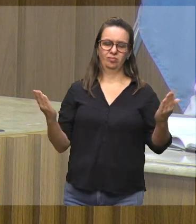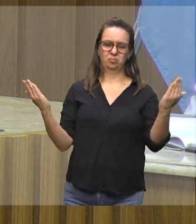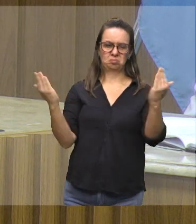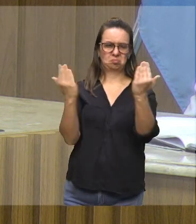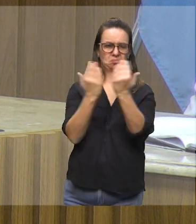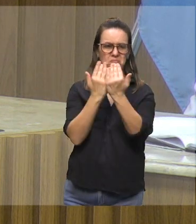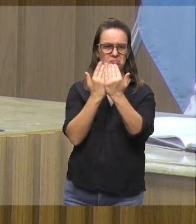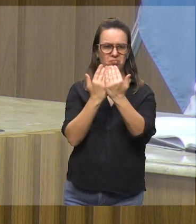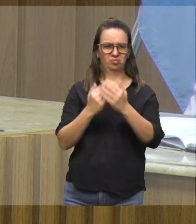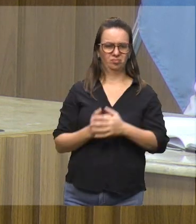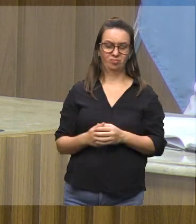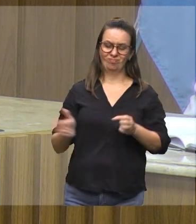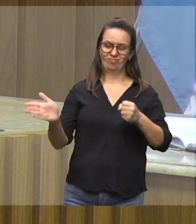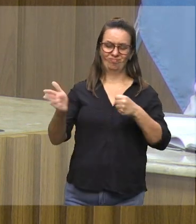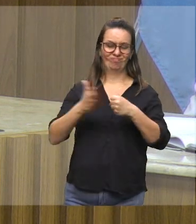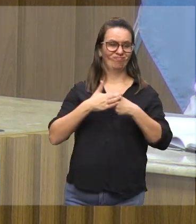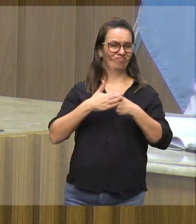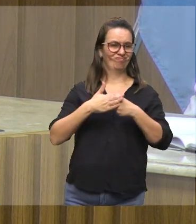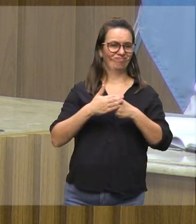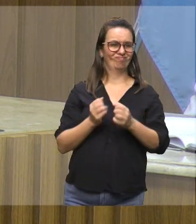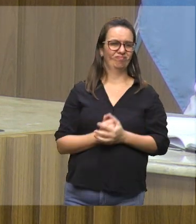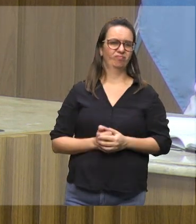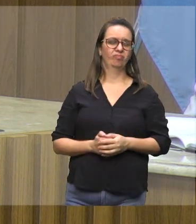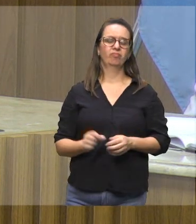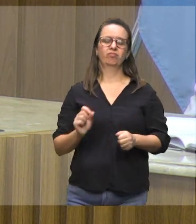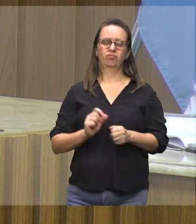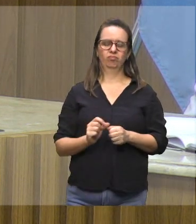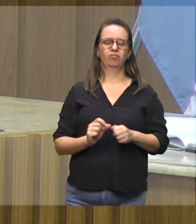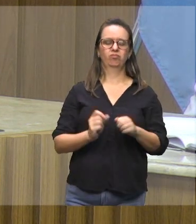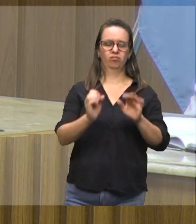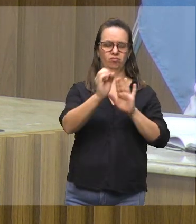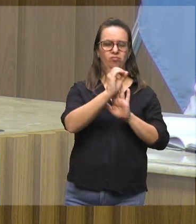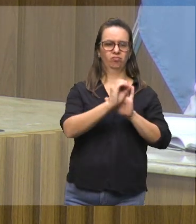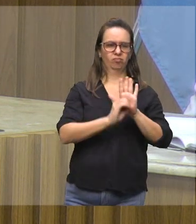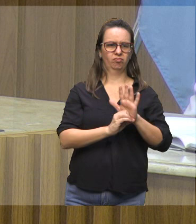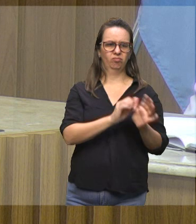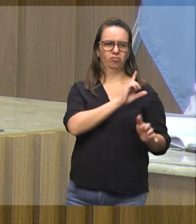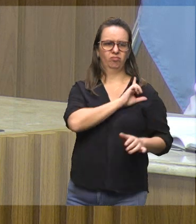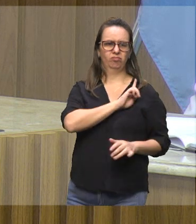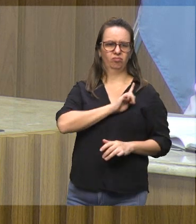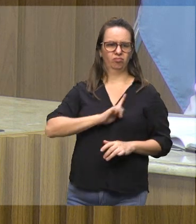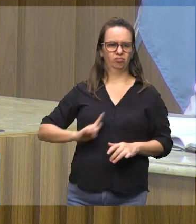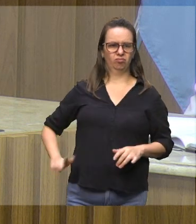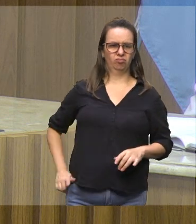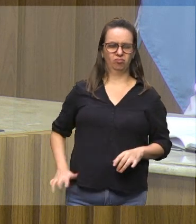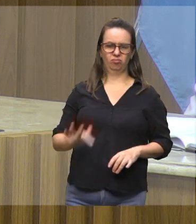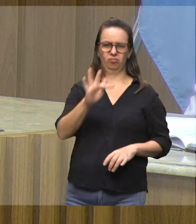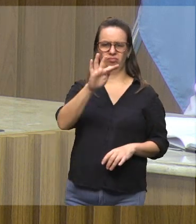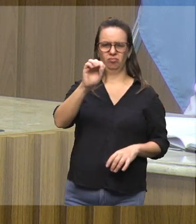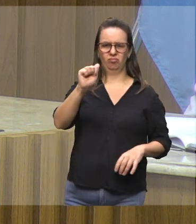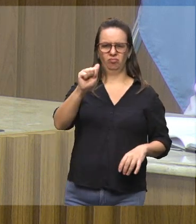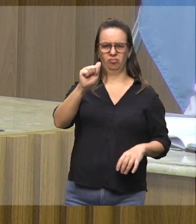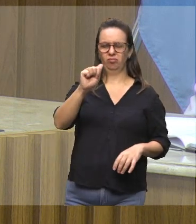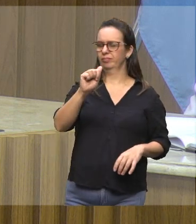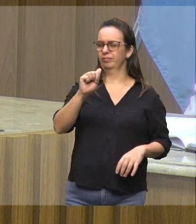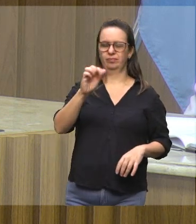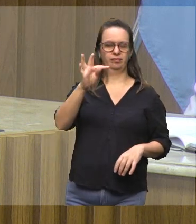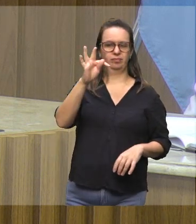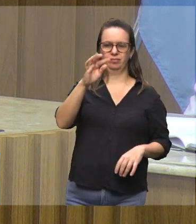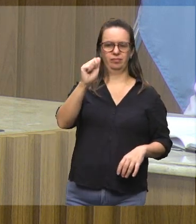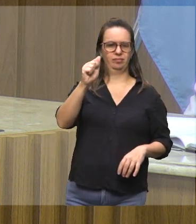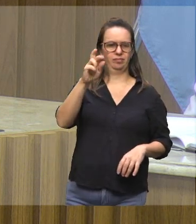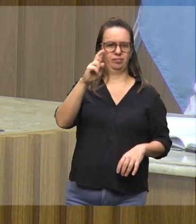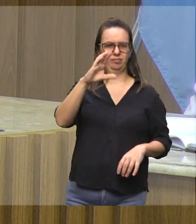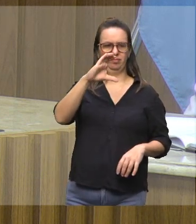obras terminadas. Então, fiz um ofício para que o governador Tarcísio pudesse intervir, que ele